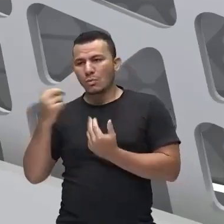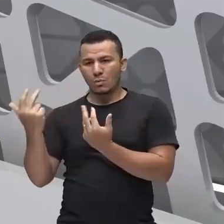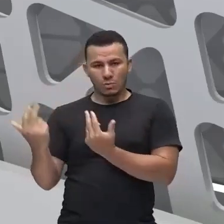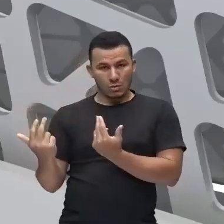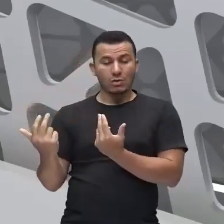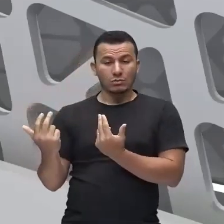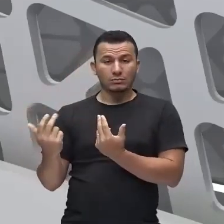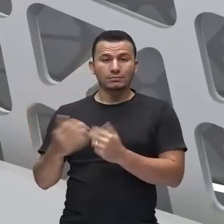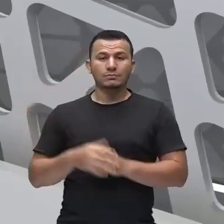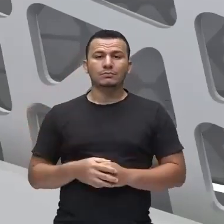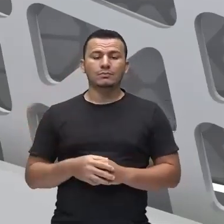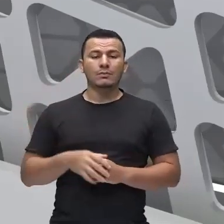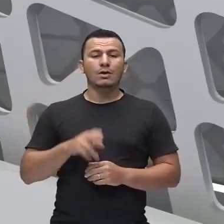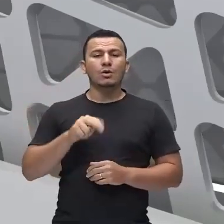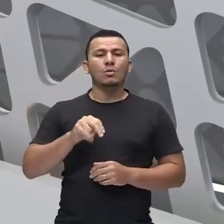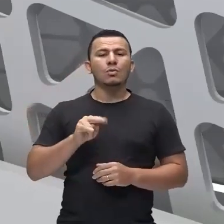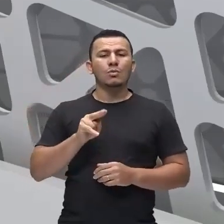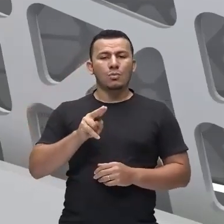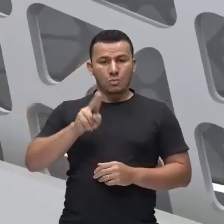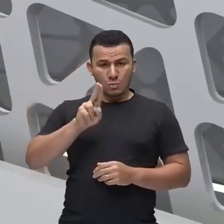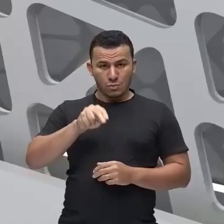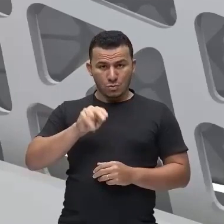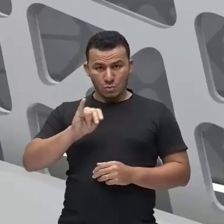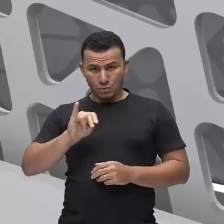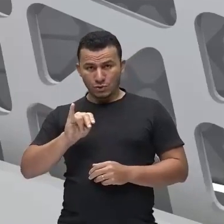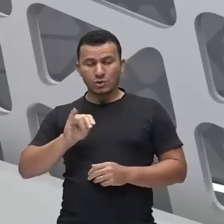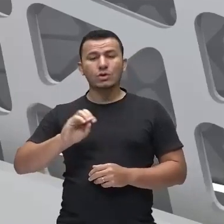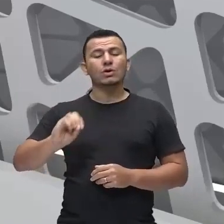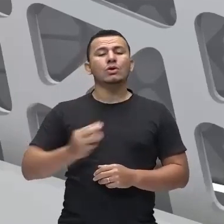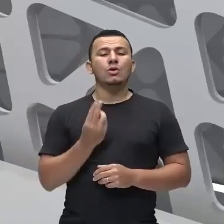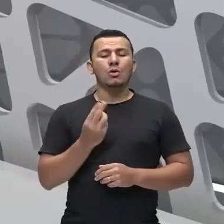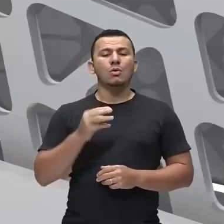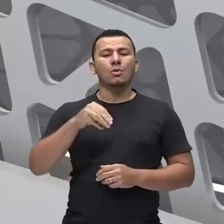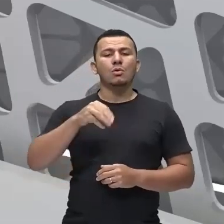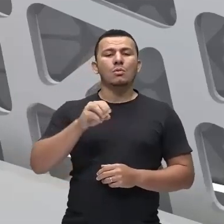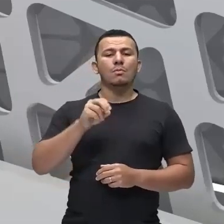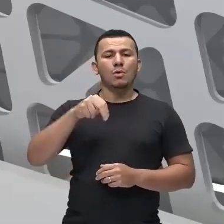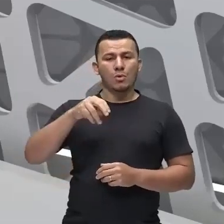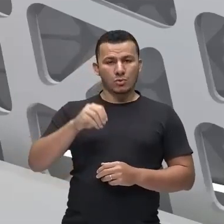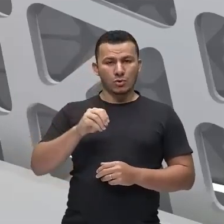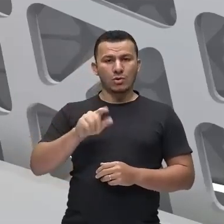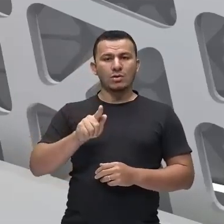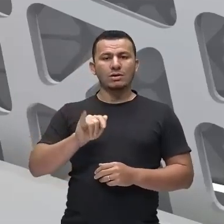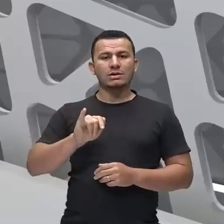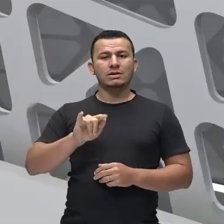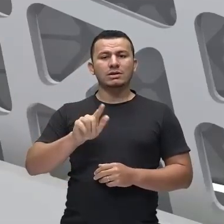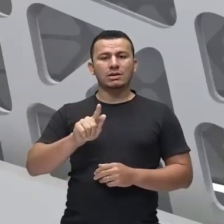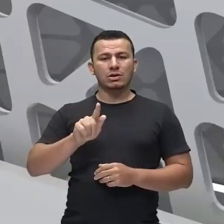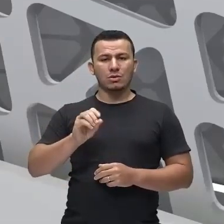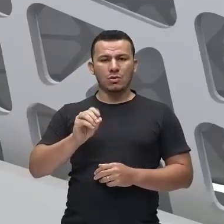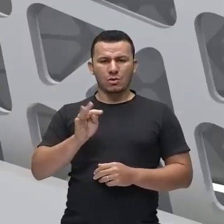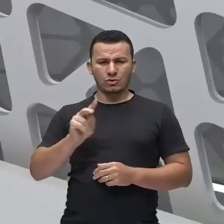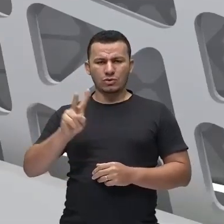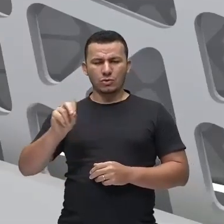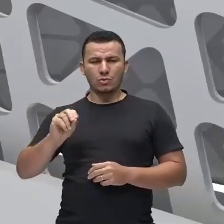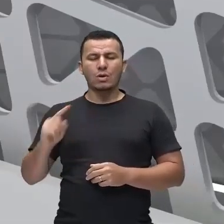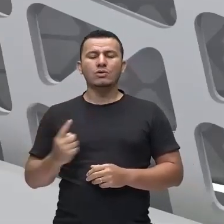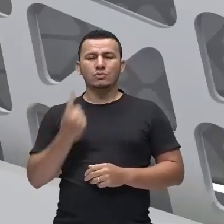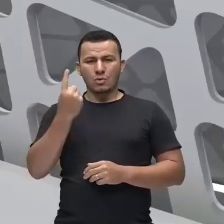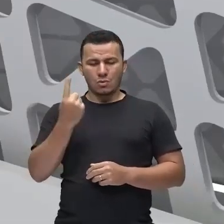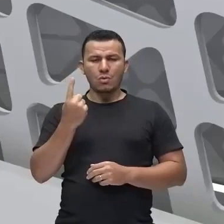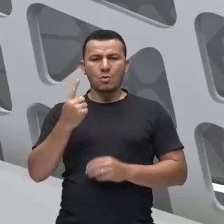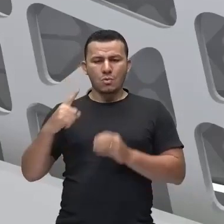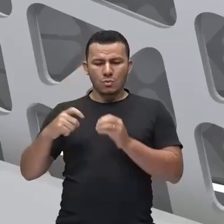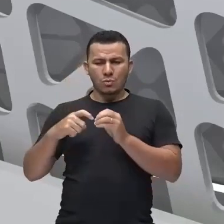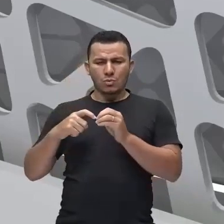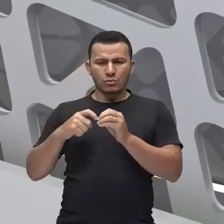são chamados univitelinos ou monozigóticos. Viemos aí da divisão de um único zigoto, tá